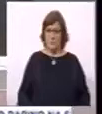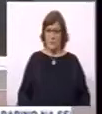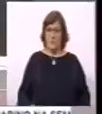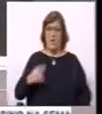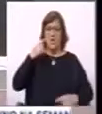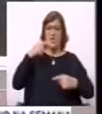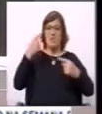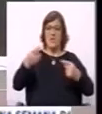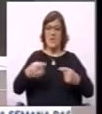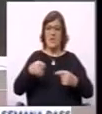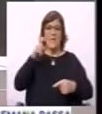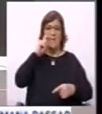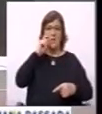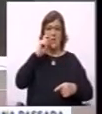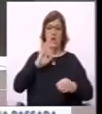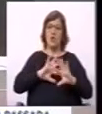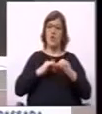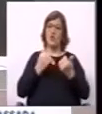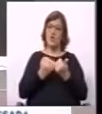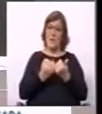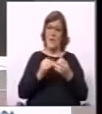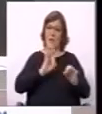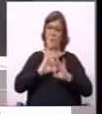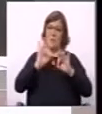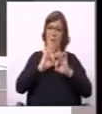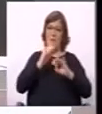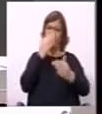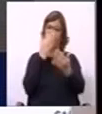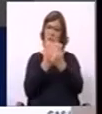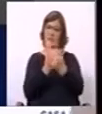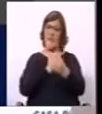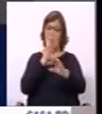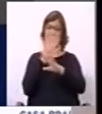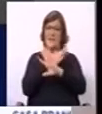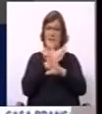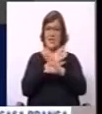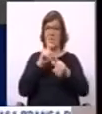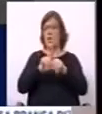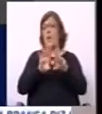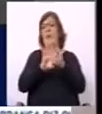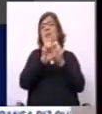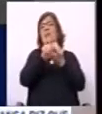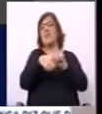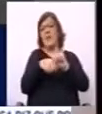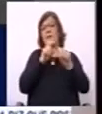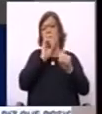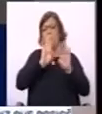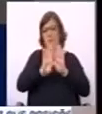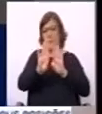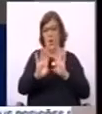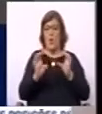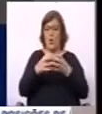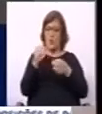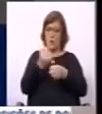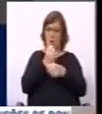Os especialistas defendem uma sociedade preparada para enfrentar os incêndios e evitar que se transformem em tragédias. Um grupo de trabalho que